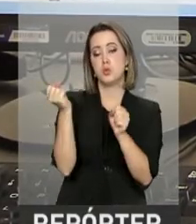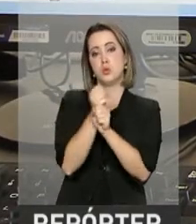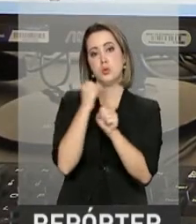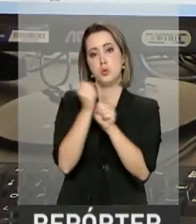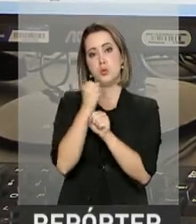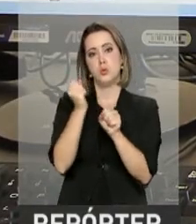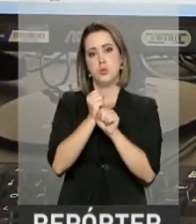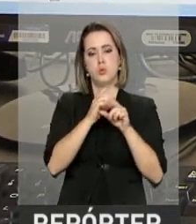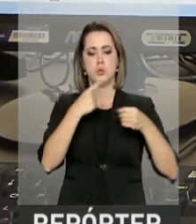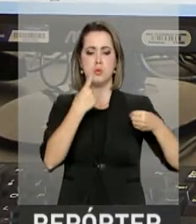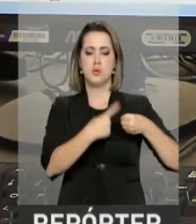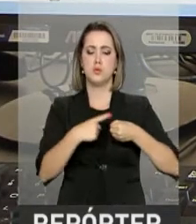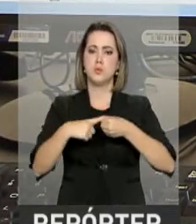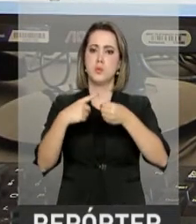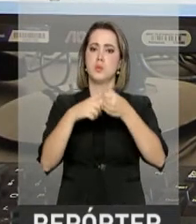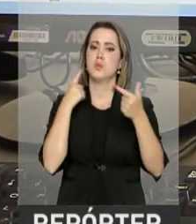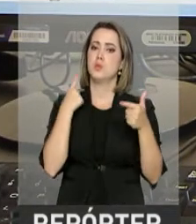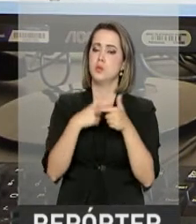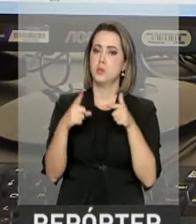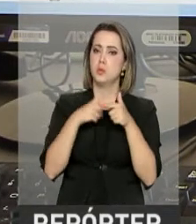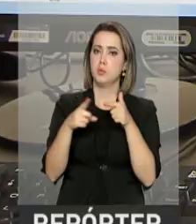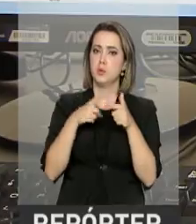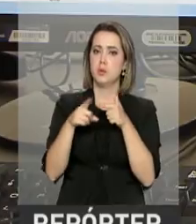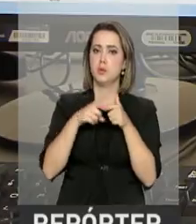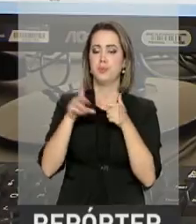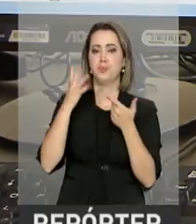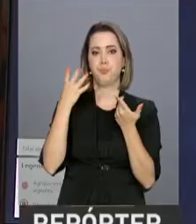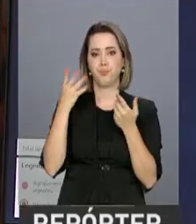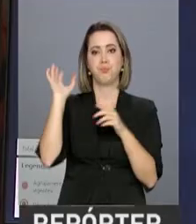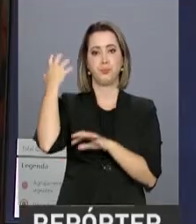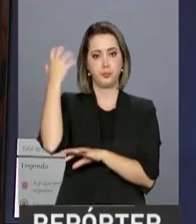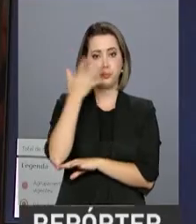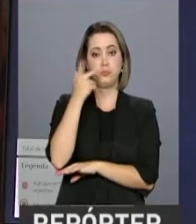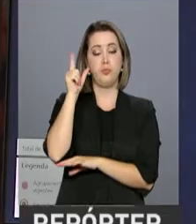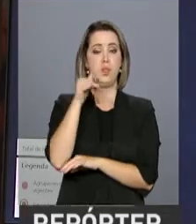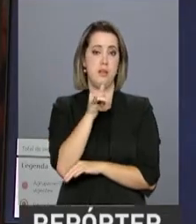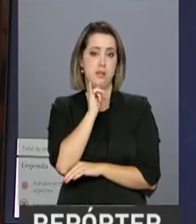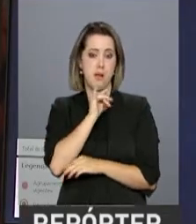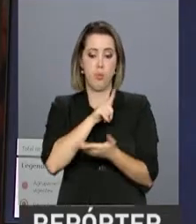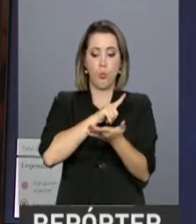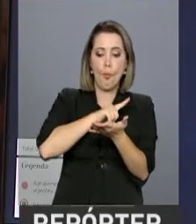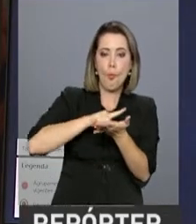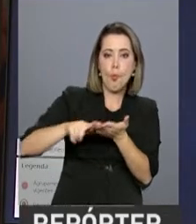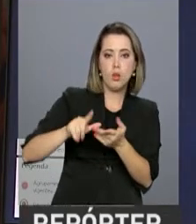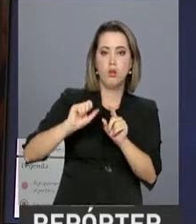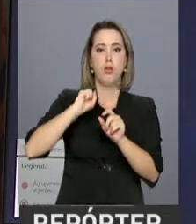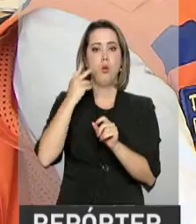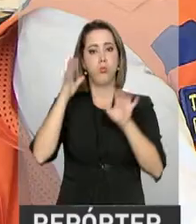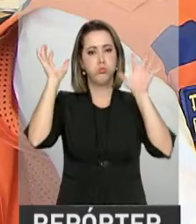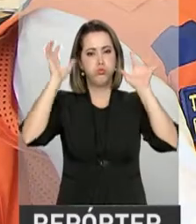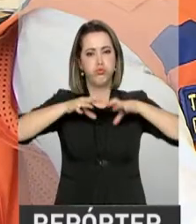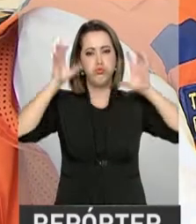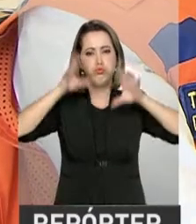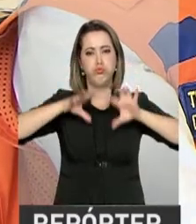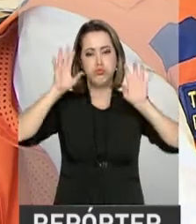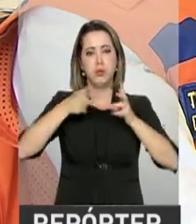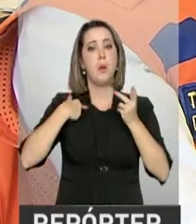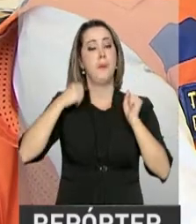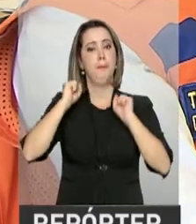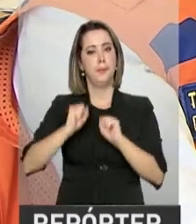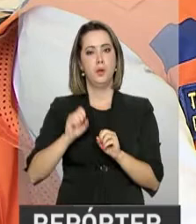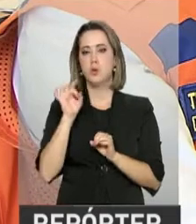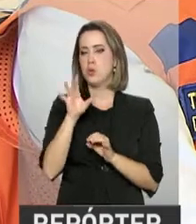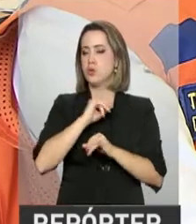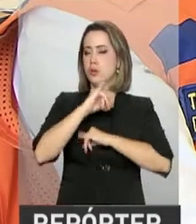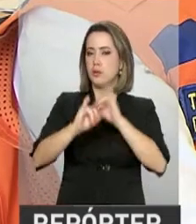cidade em caso de desastre natural como estiagem ou inundação vão poder ser feitos online a partir de agora além de diminuir a quantidade